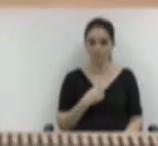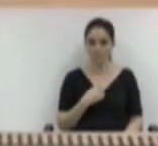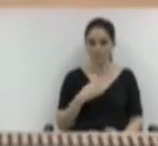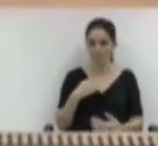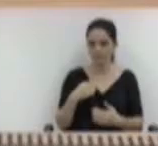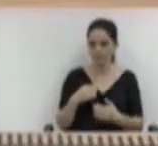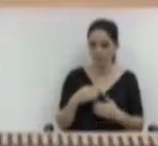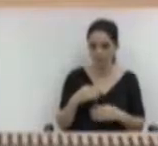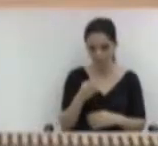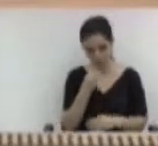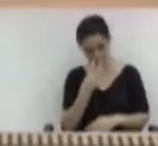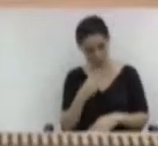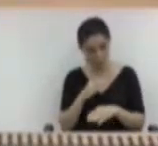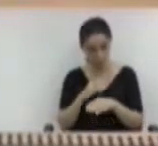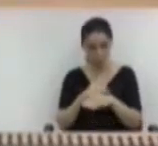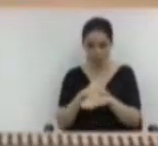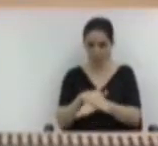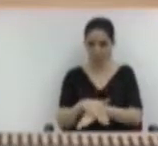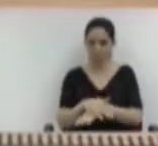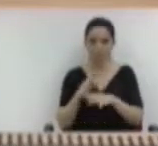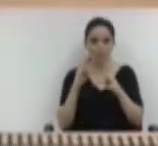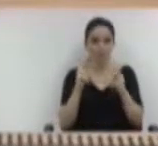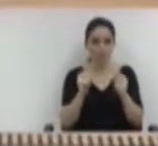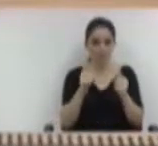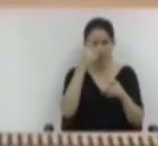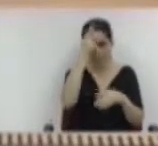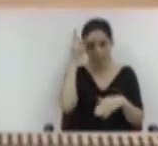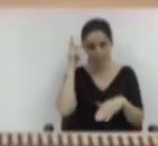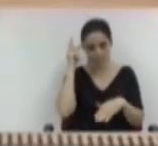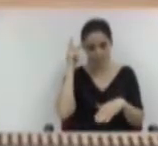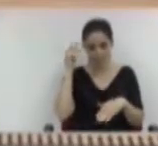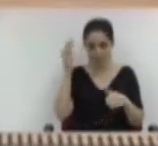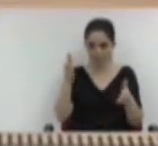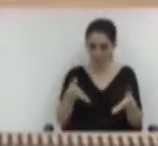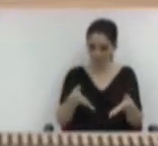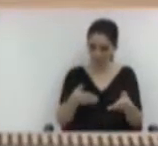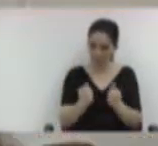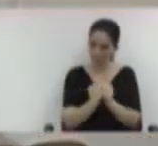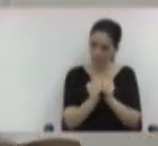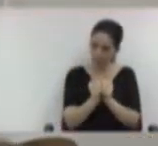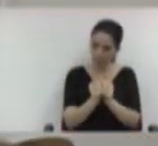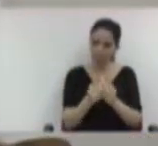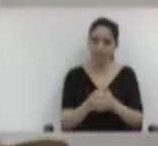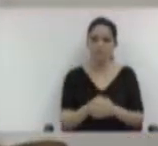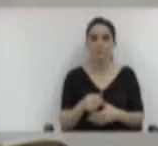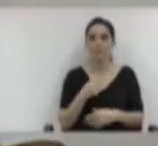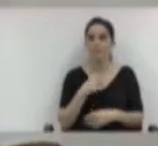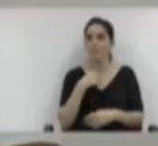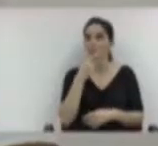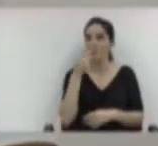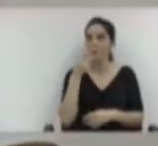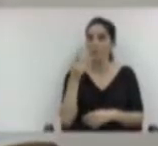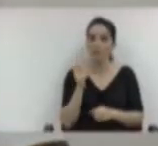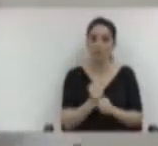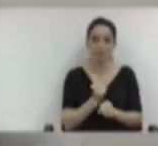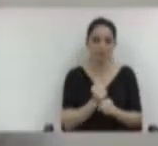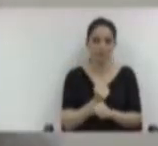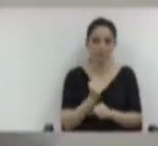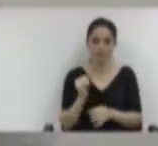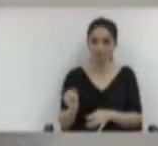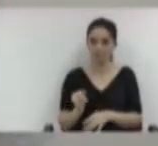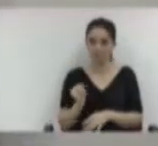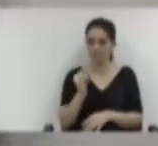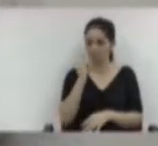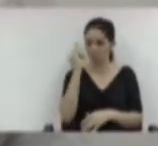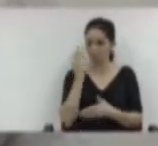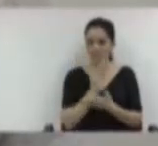nos acompanham aqui, a pessoa do Galdino Clemente também está presente com a gente. Quero dizer da importância dessa obra chamada Piscinão.